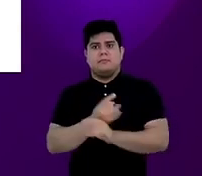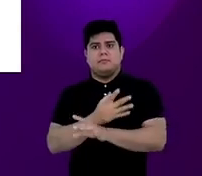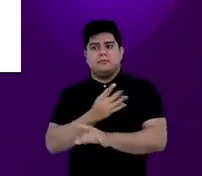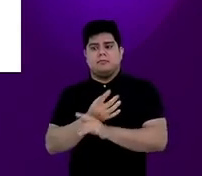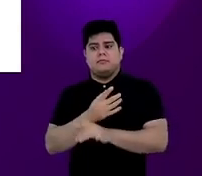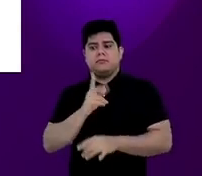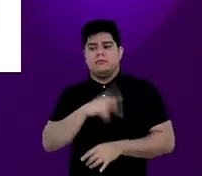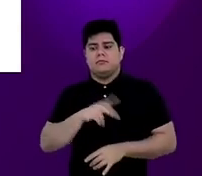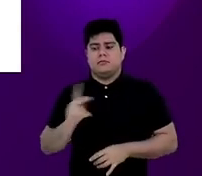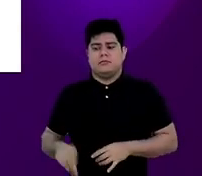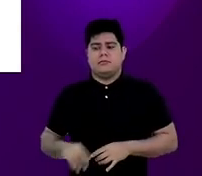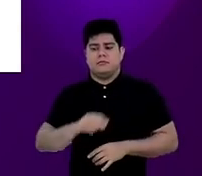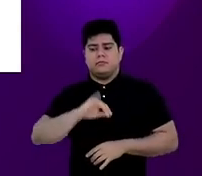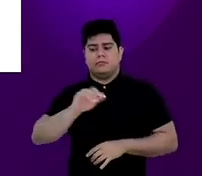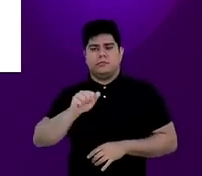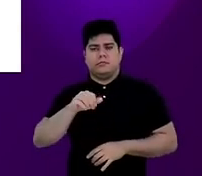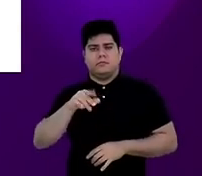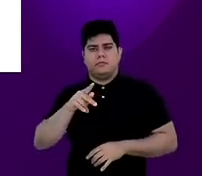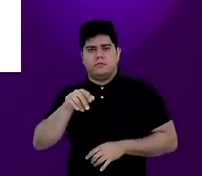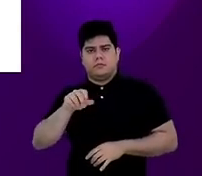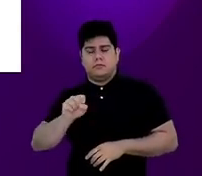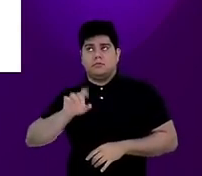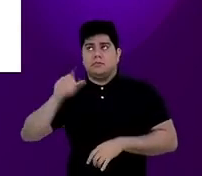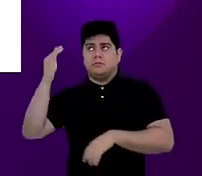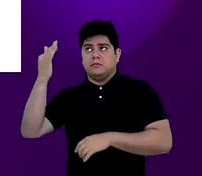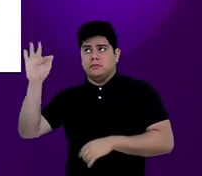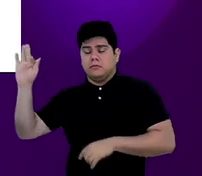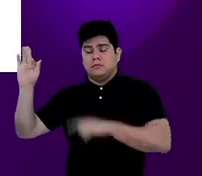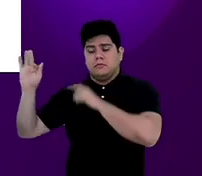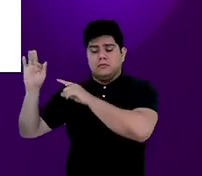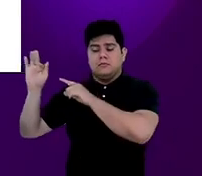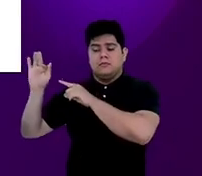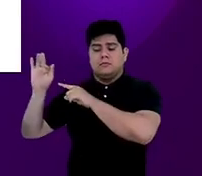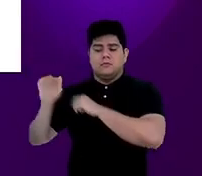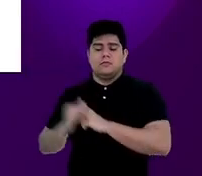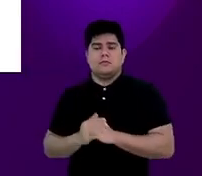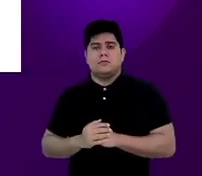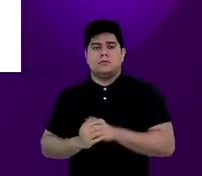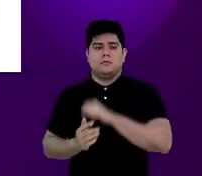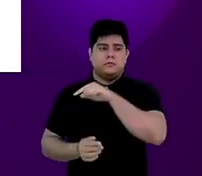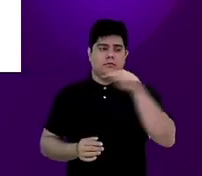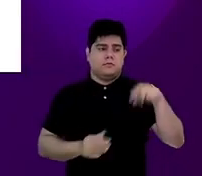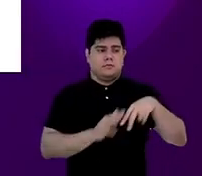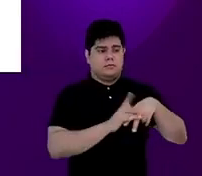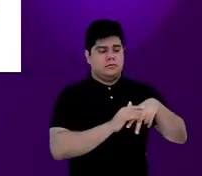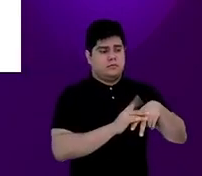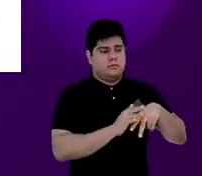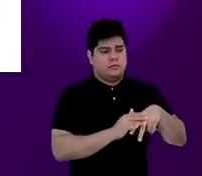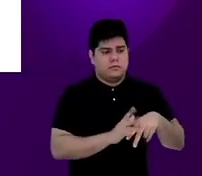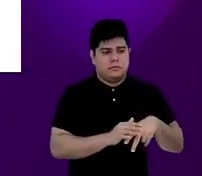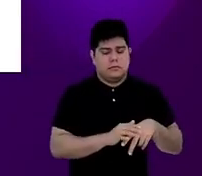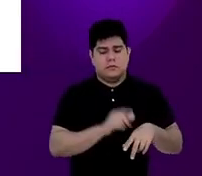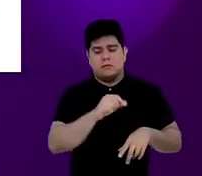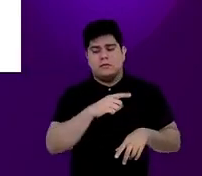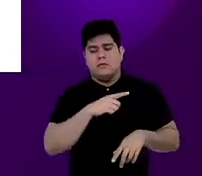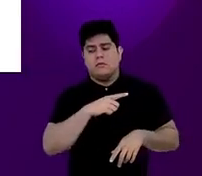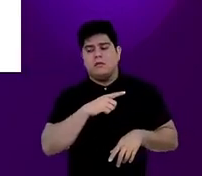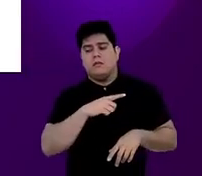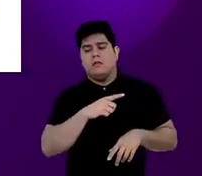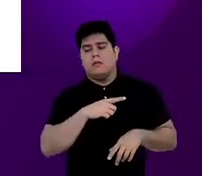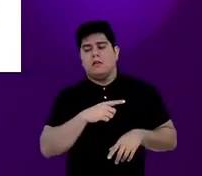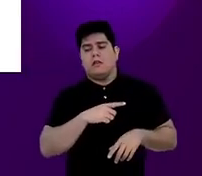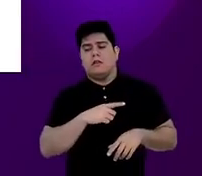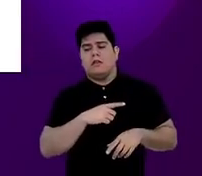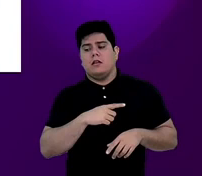pelo professor Jacques Morisco na França, e um paciente feito uma colestectomia entre